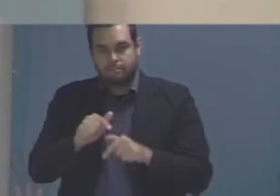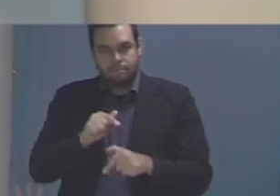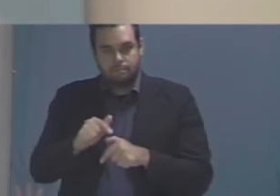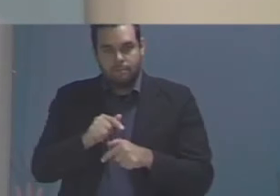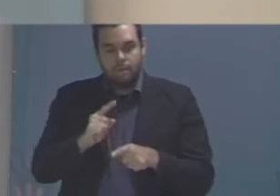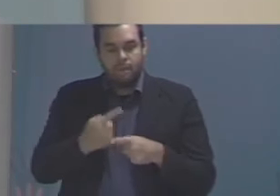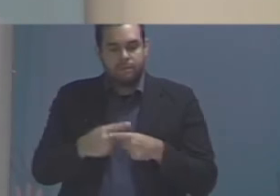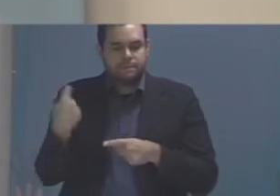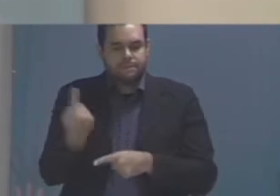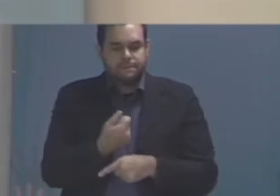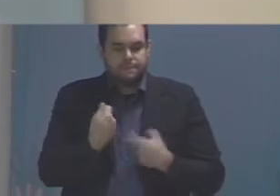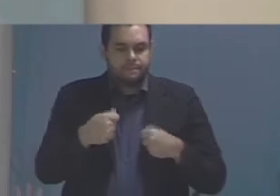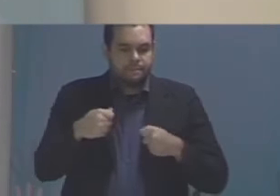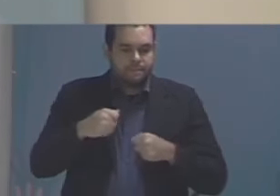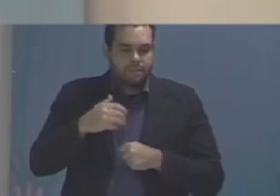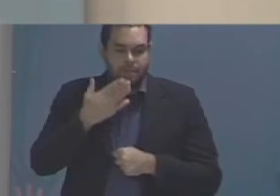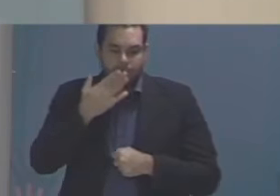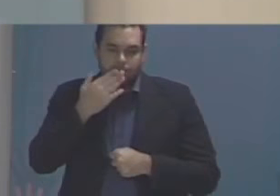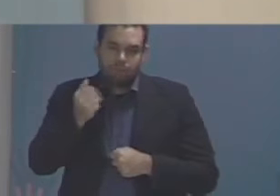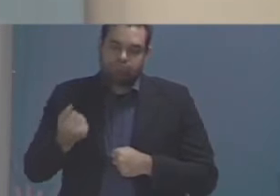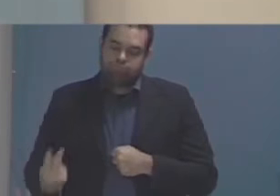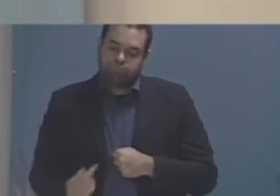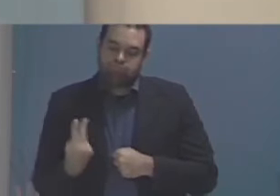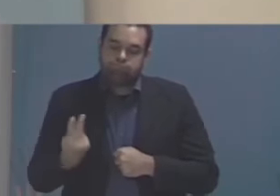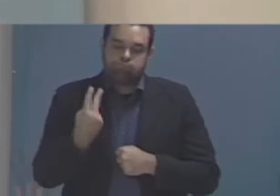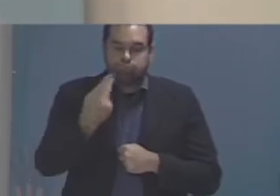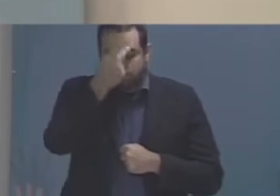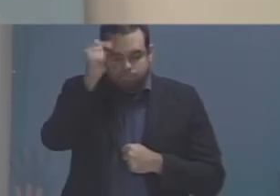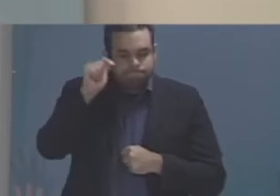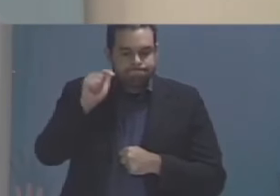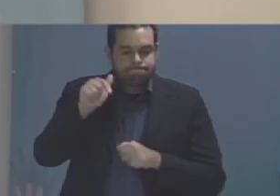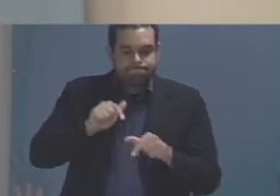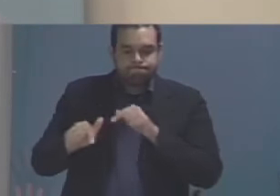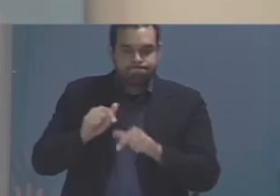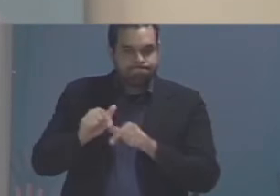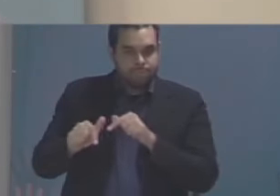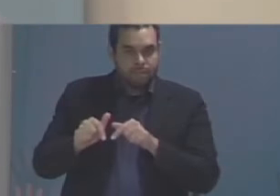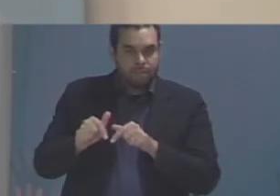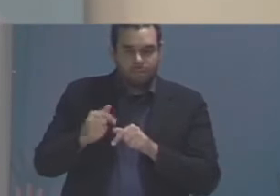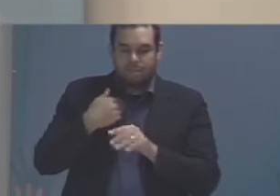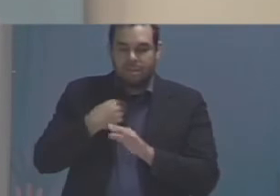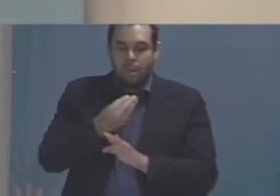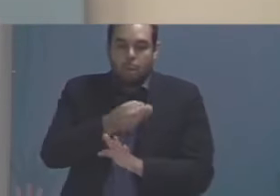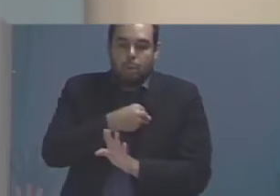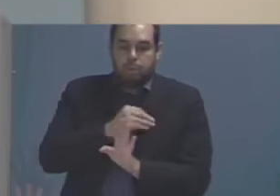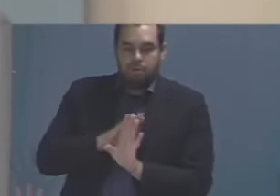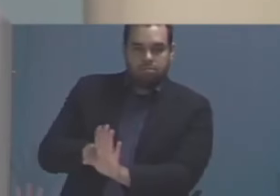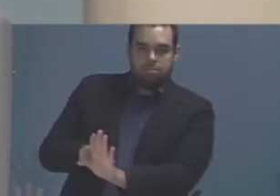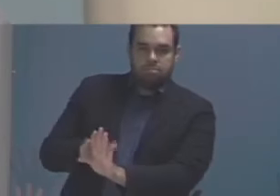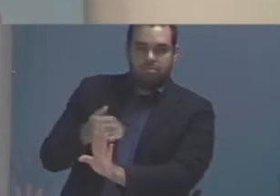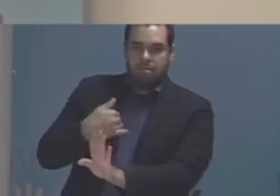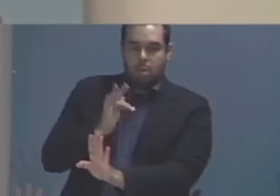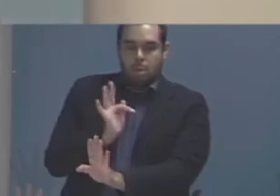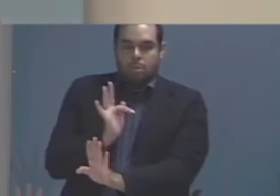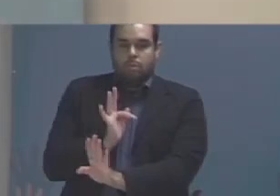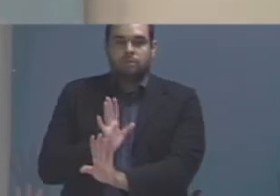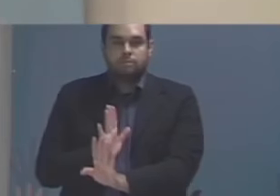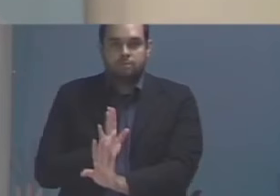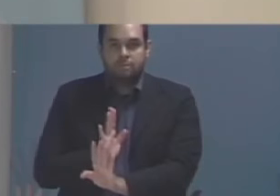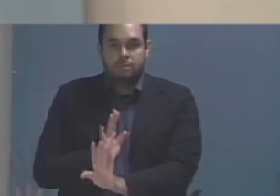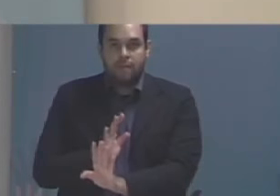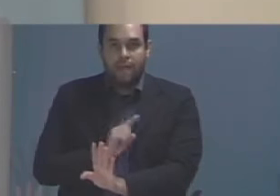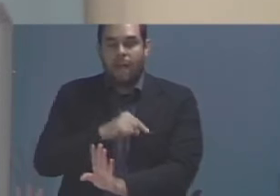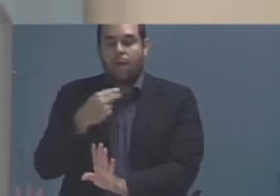fato, potencializar os trabalhadores, os funcionários, em vez de simplesmente negar a culpa ou simplesmente atribuir a um outro o